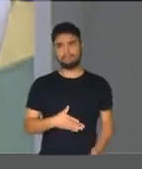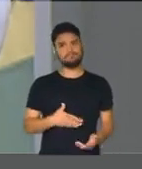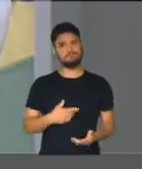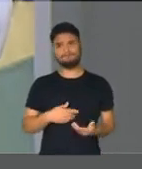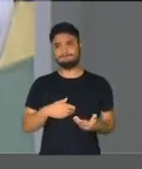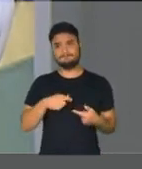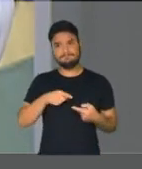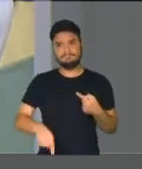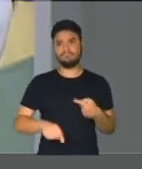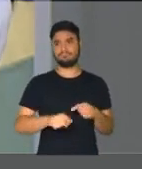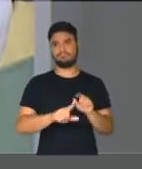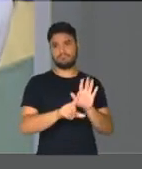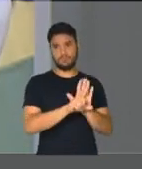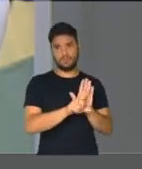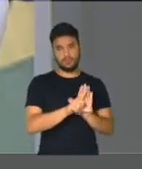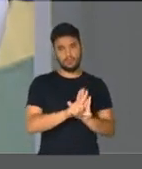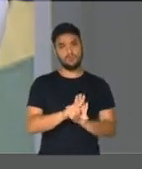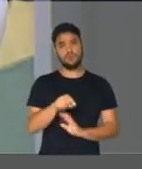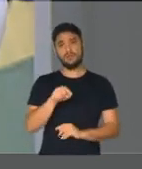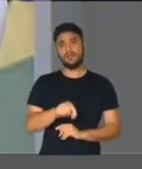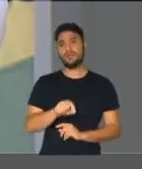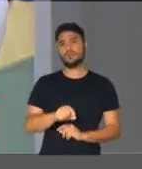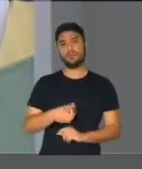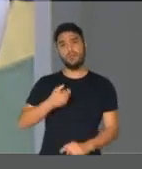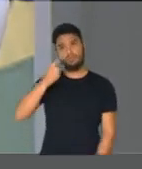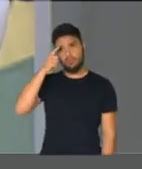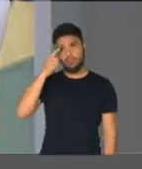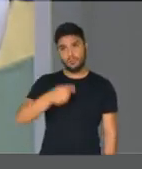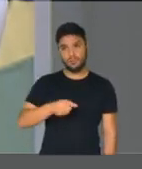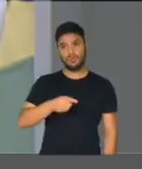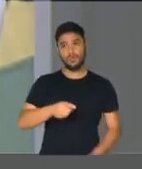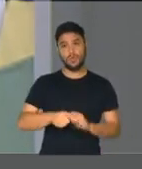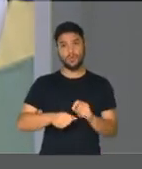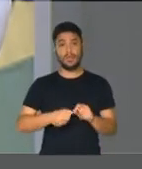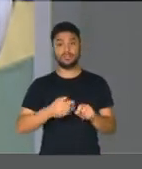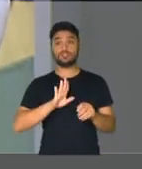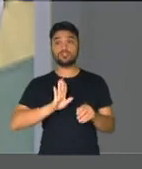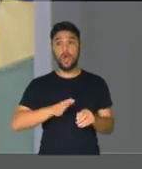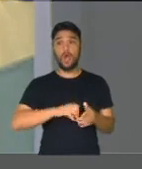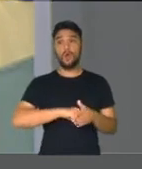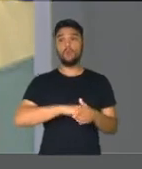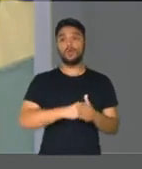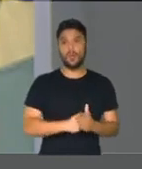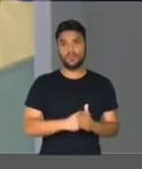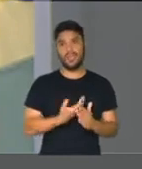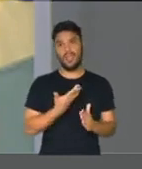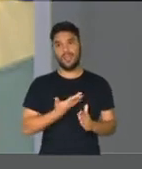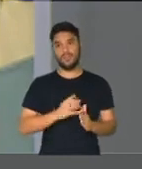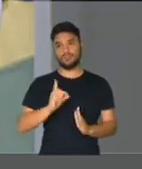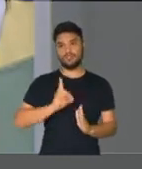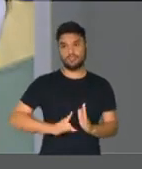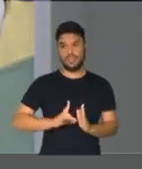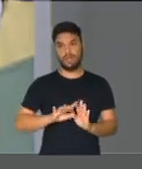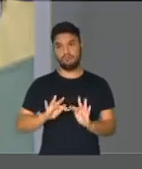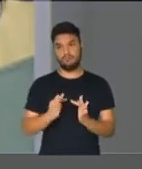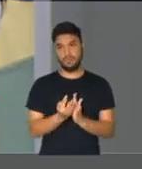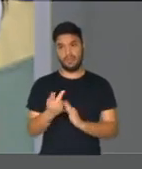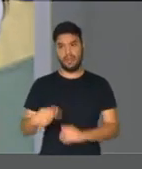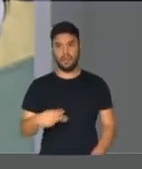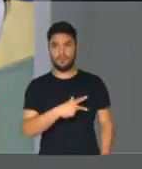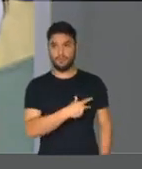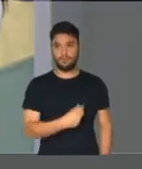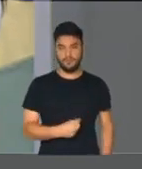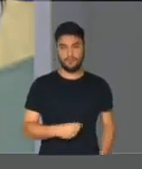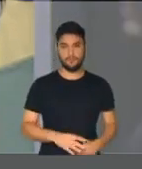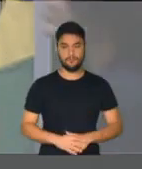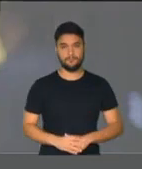irregular, sendo previsto apenas a determinação de suspensão em eventual condenação transitada